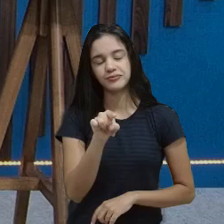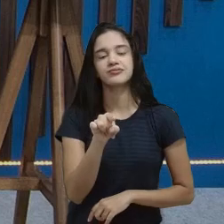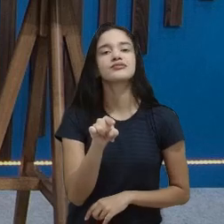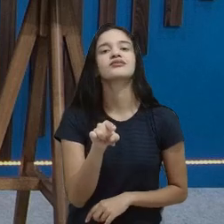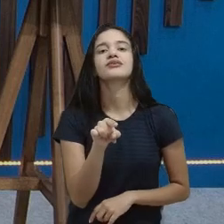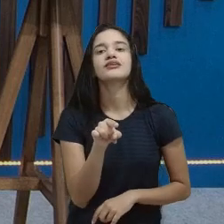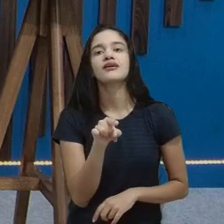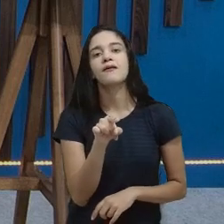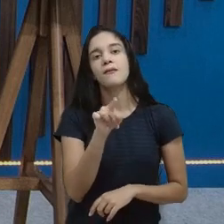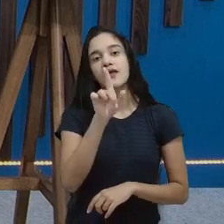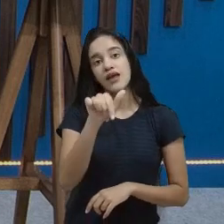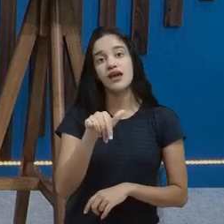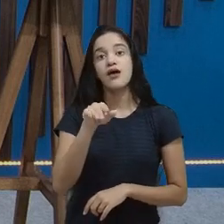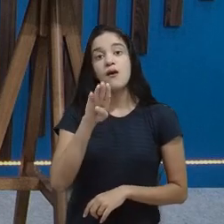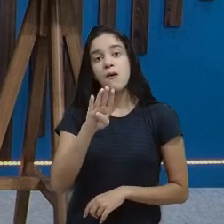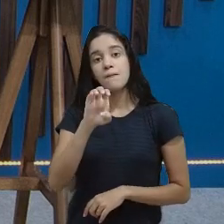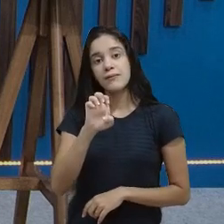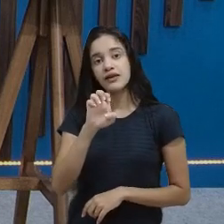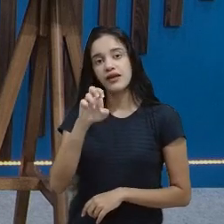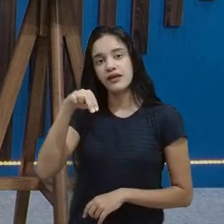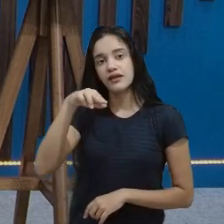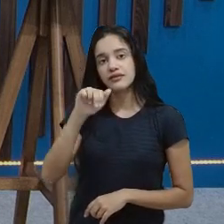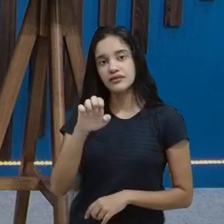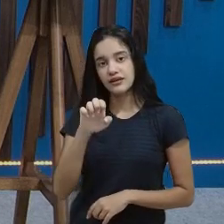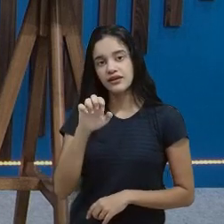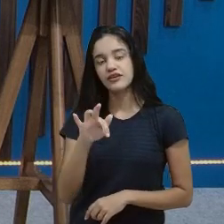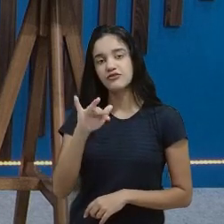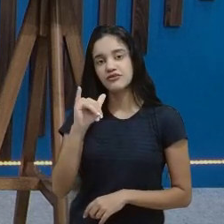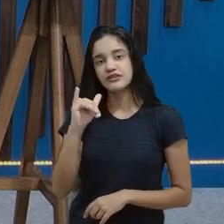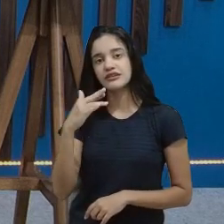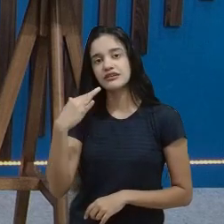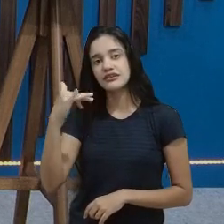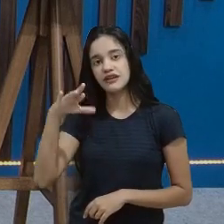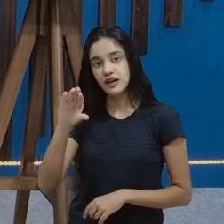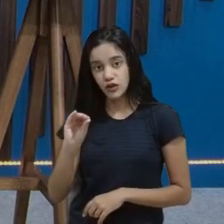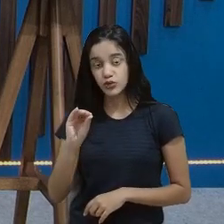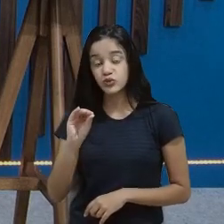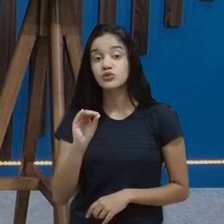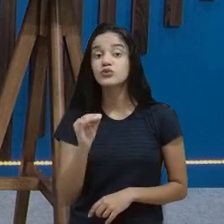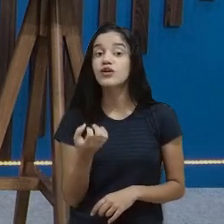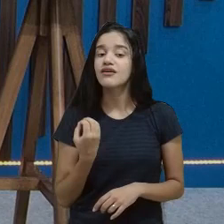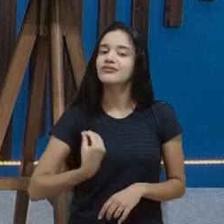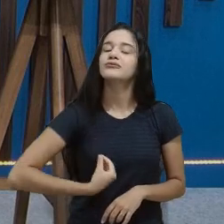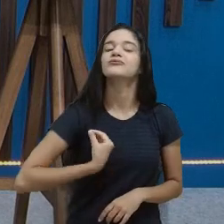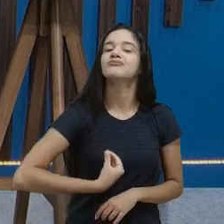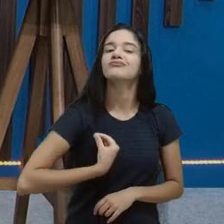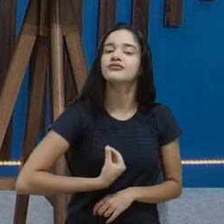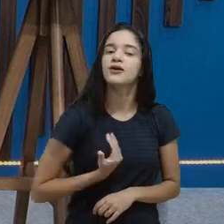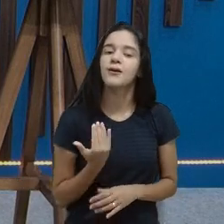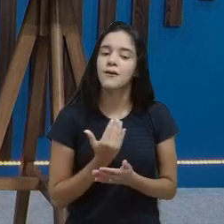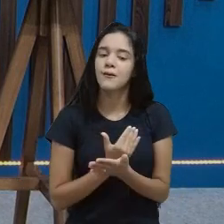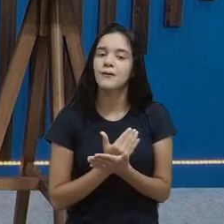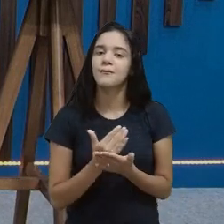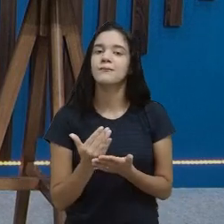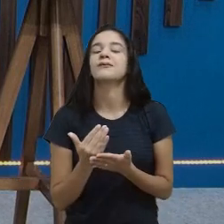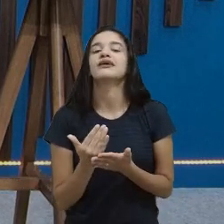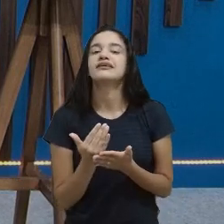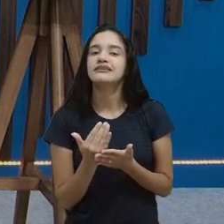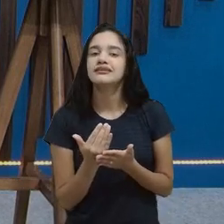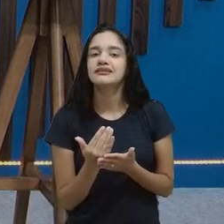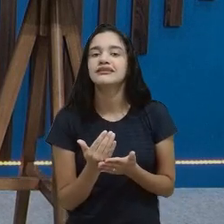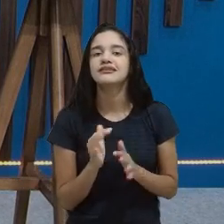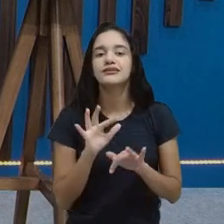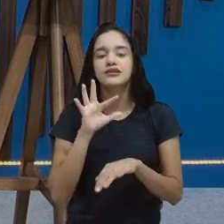o maior beneficiado. Então, vivencie isso, não é? Comece a beber desta